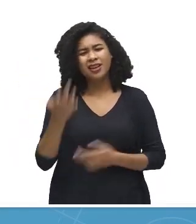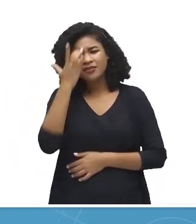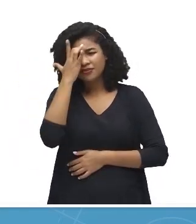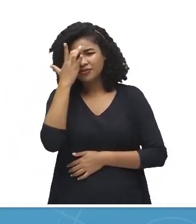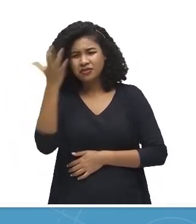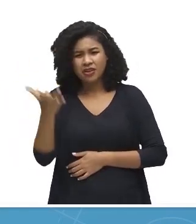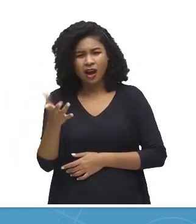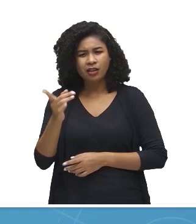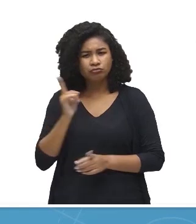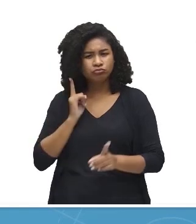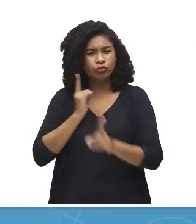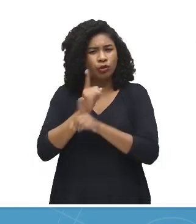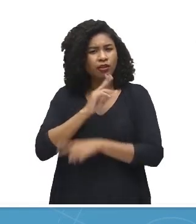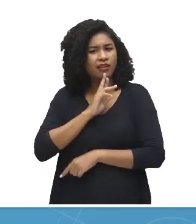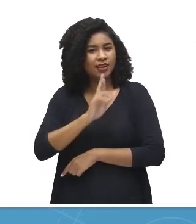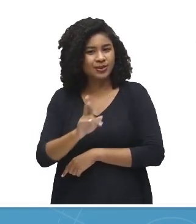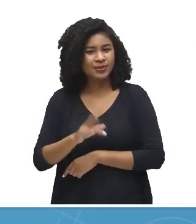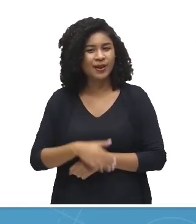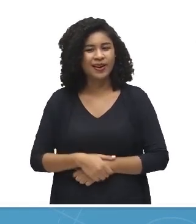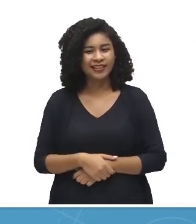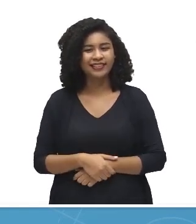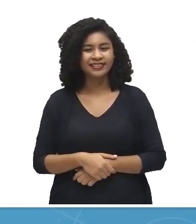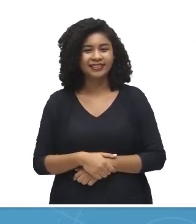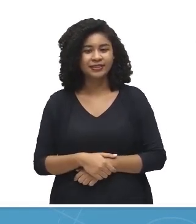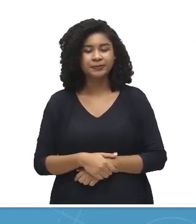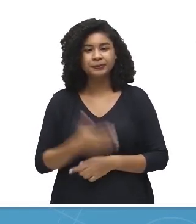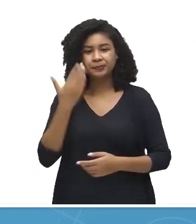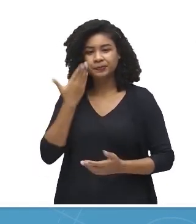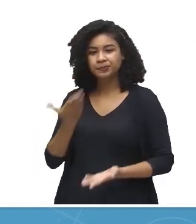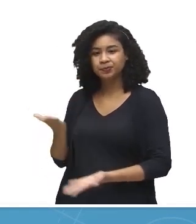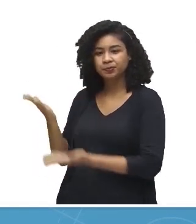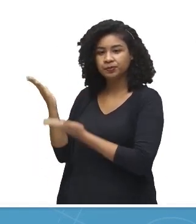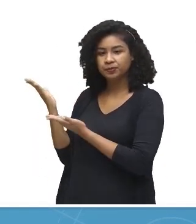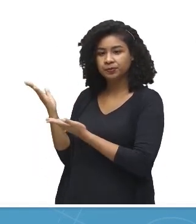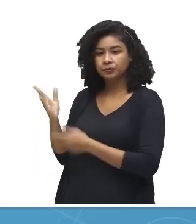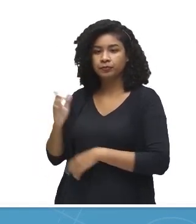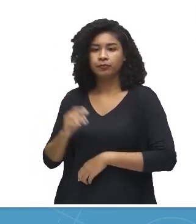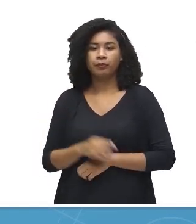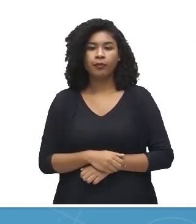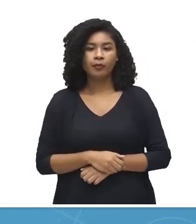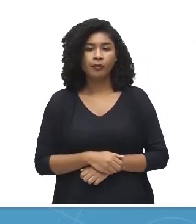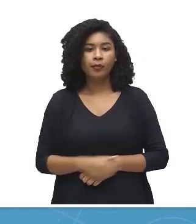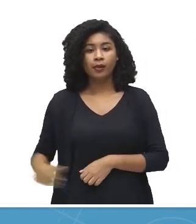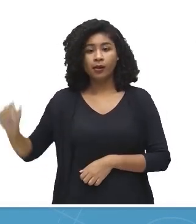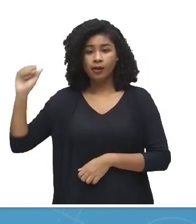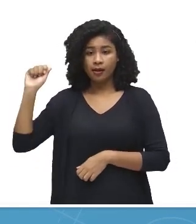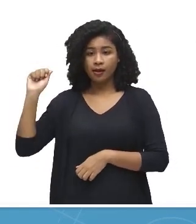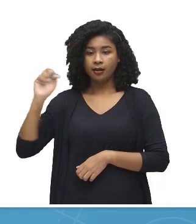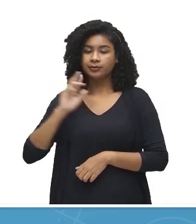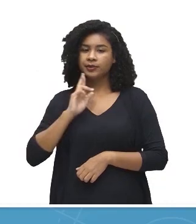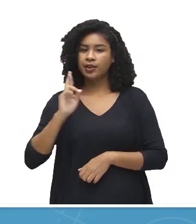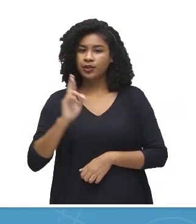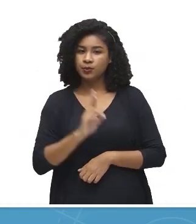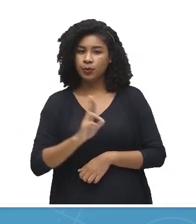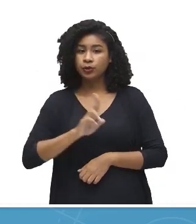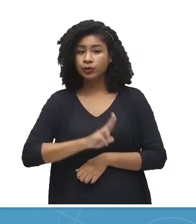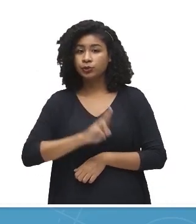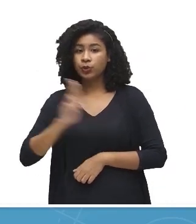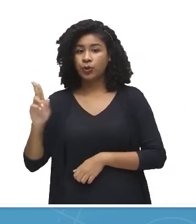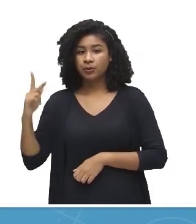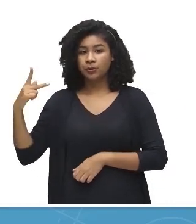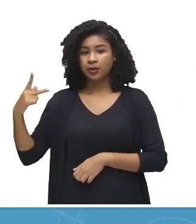vamos observar as respostas. Temos ali na letra A, olha só, o epitélio que é